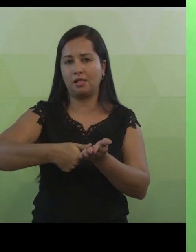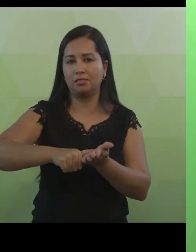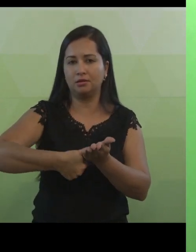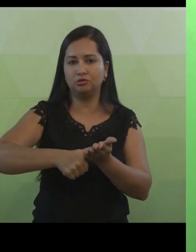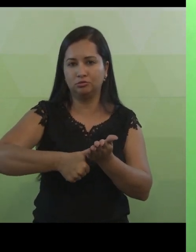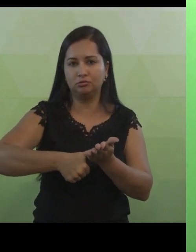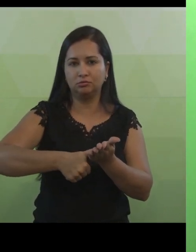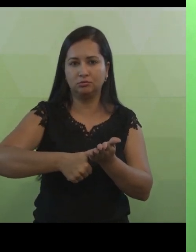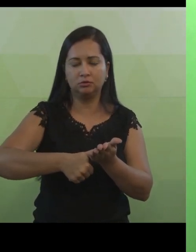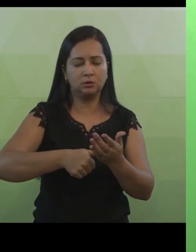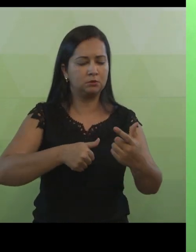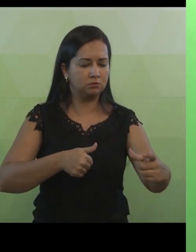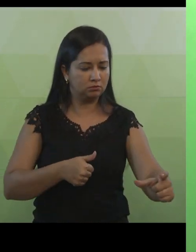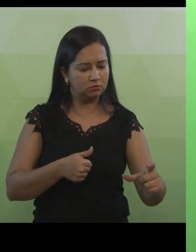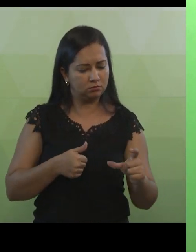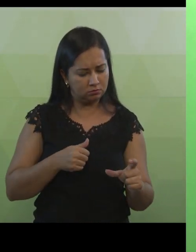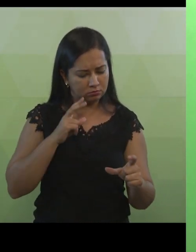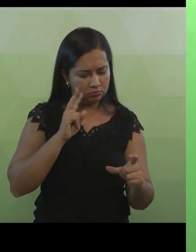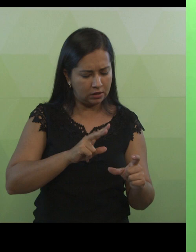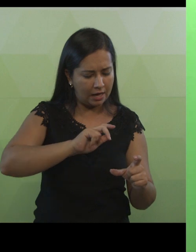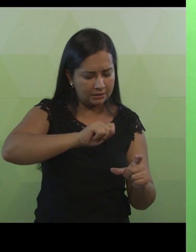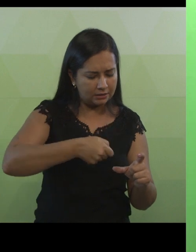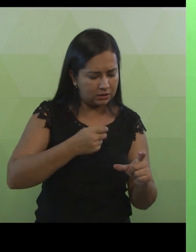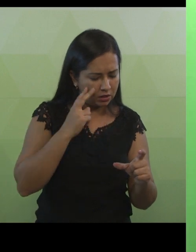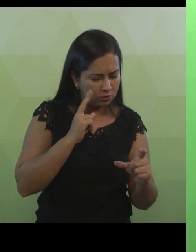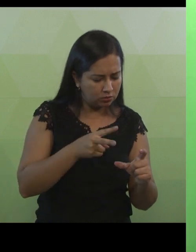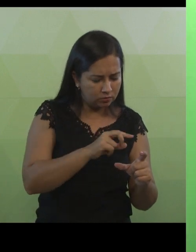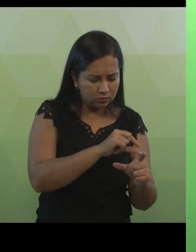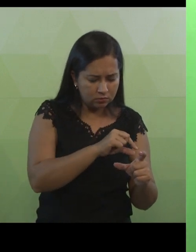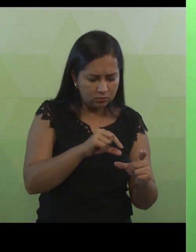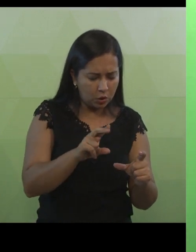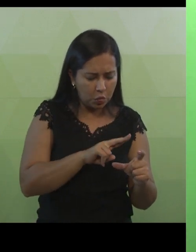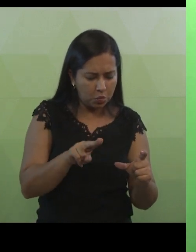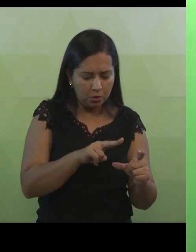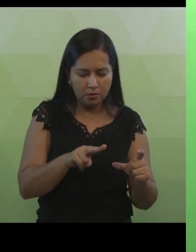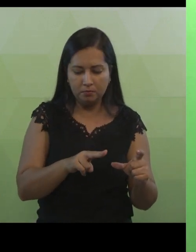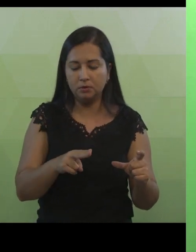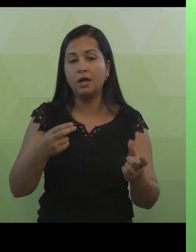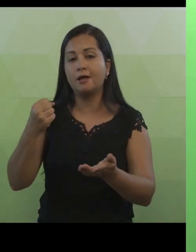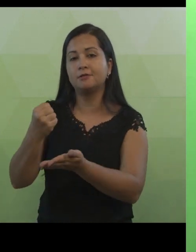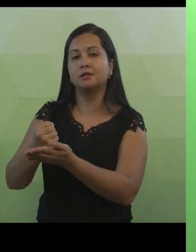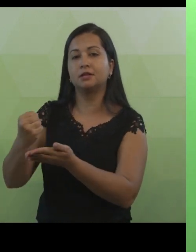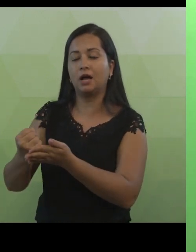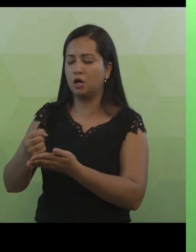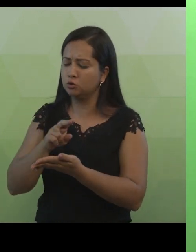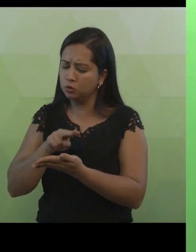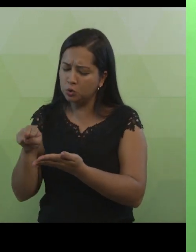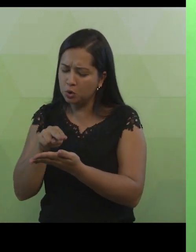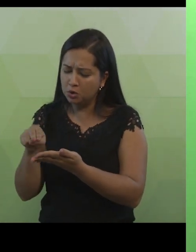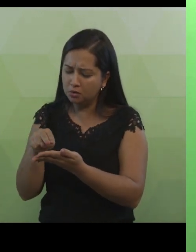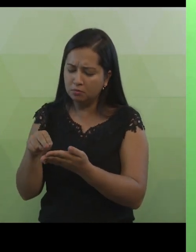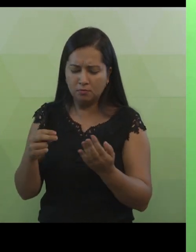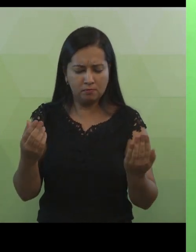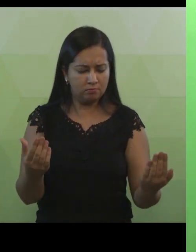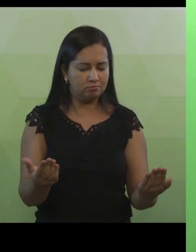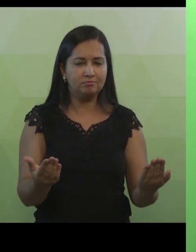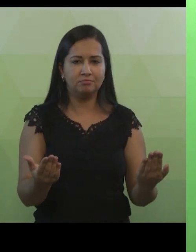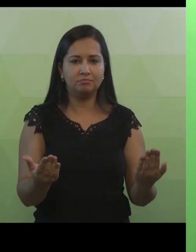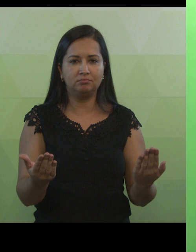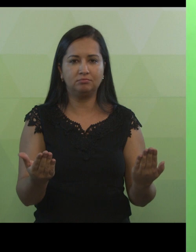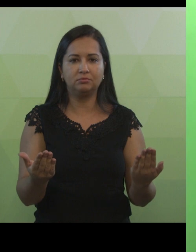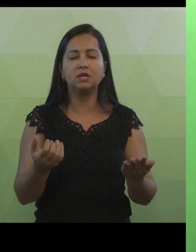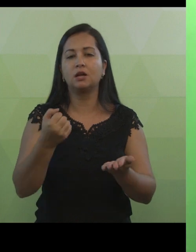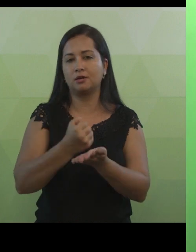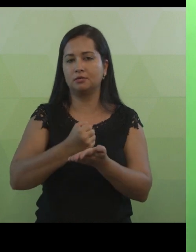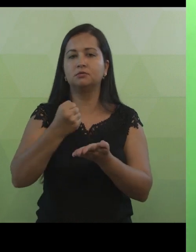de você pegar a identidade da pessoa e verificar com a assinatura que ela apresentou no documento. Ou ir no cartório, que seria a